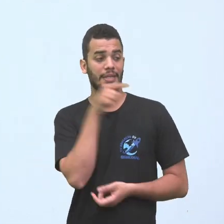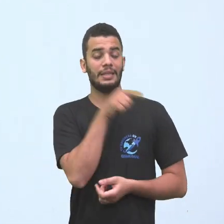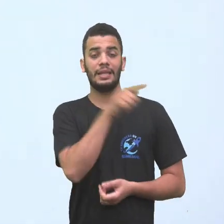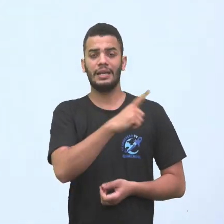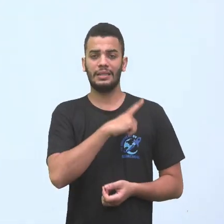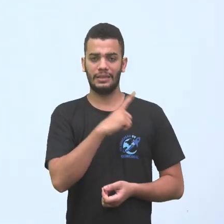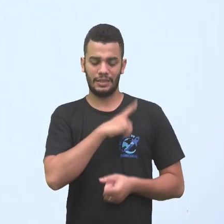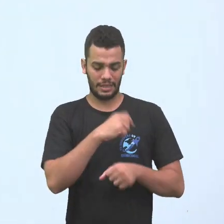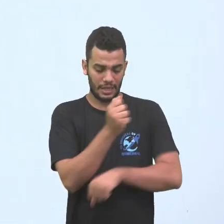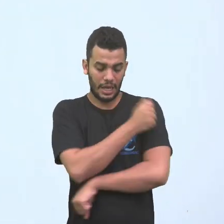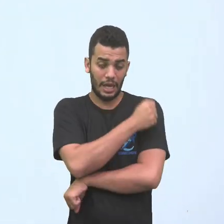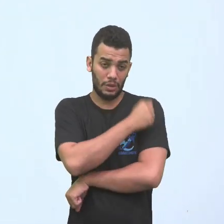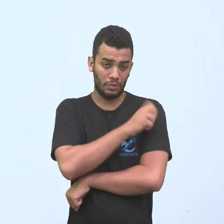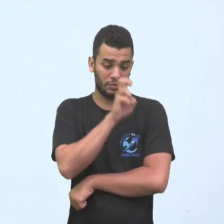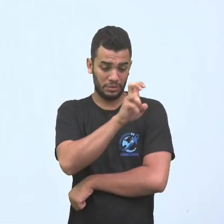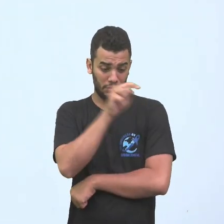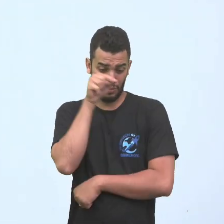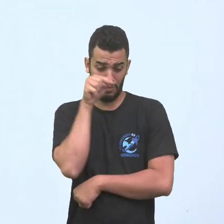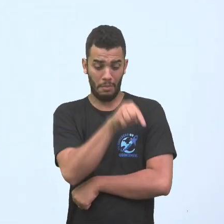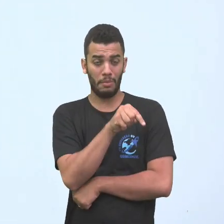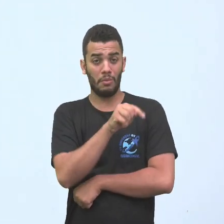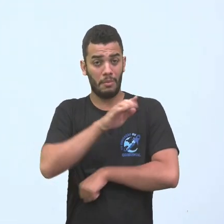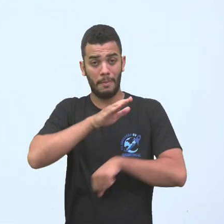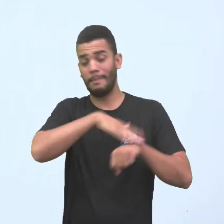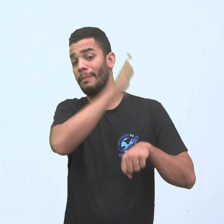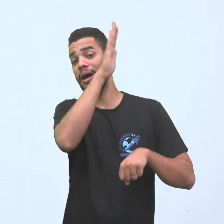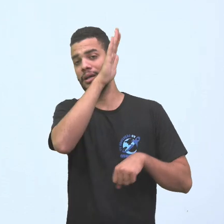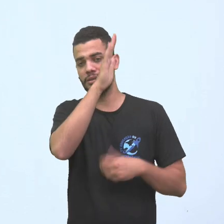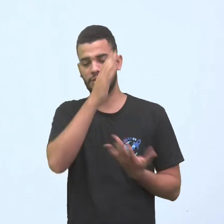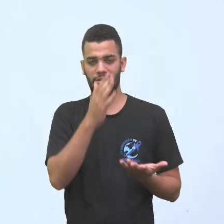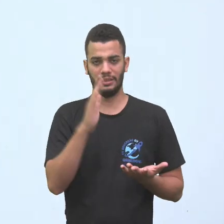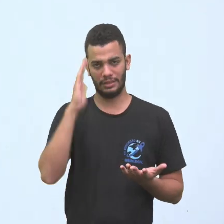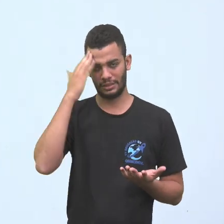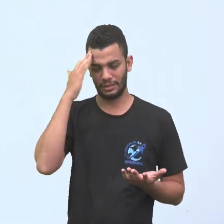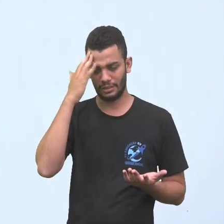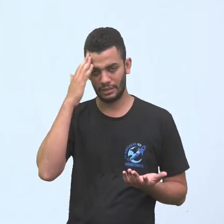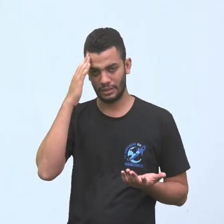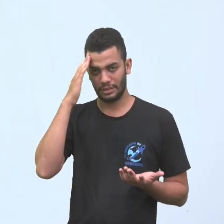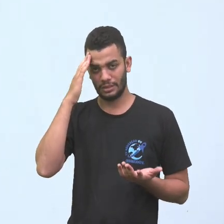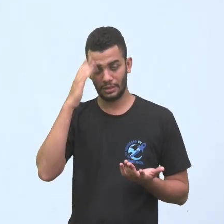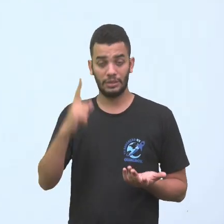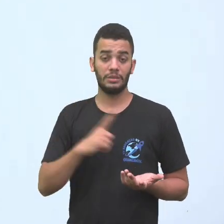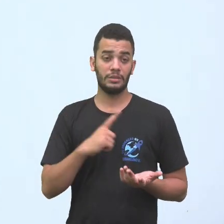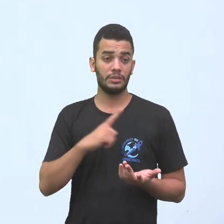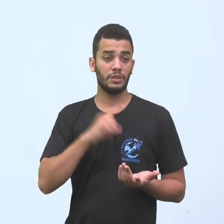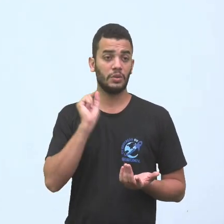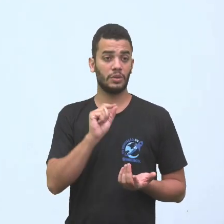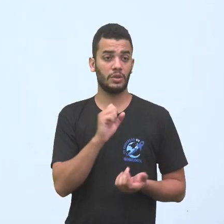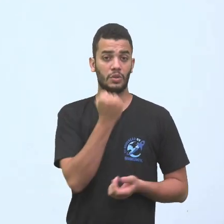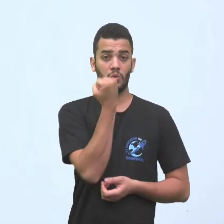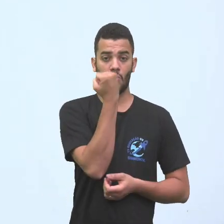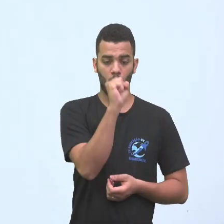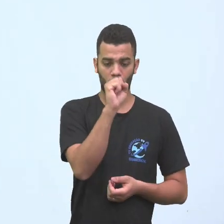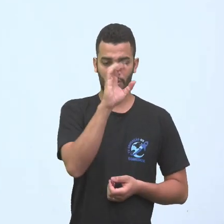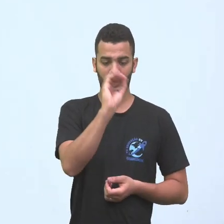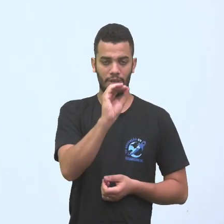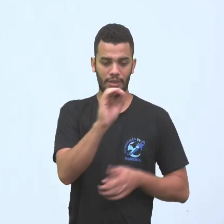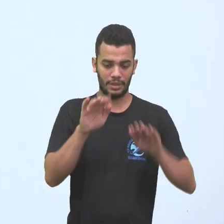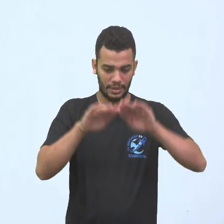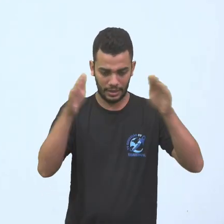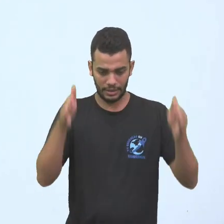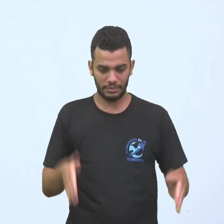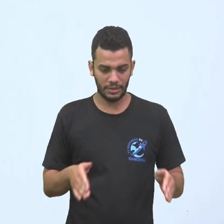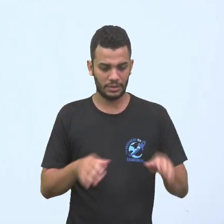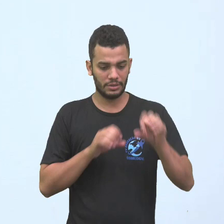do que a gente, não tem nenhuma escola em tempo integral, comprou 80 mesas e não deu certo.